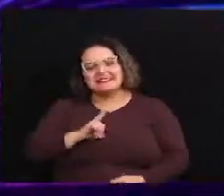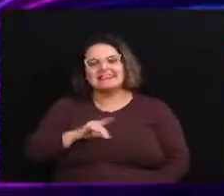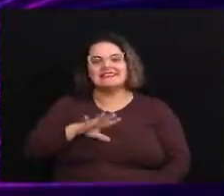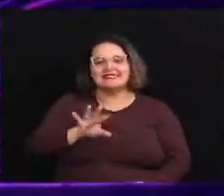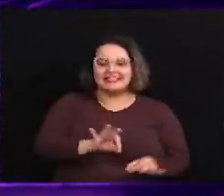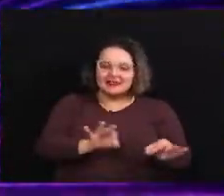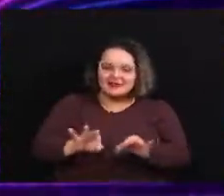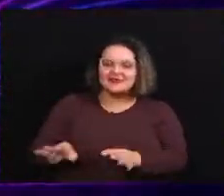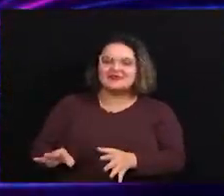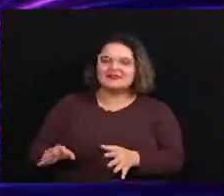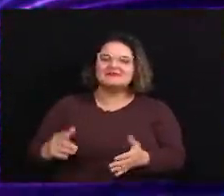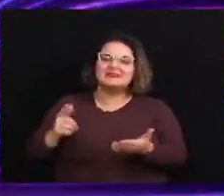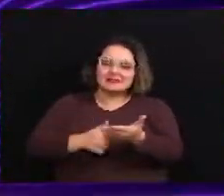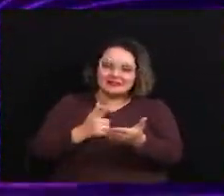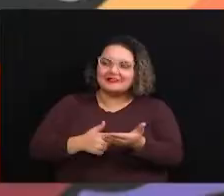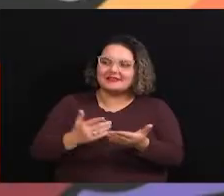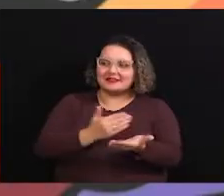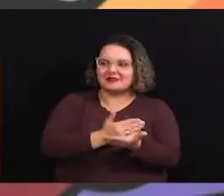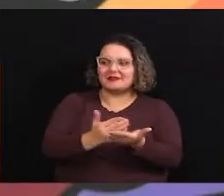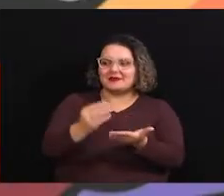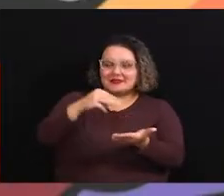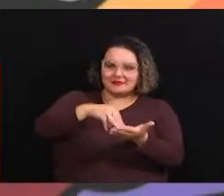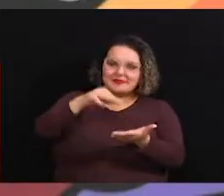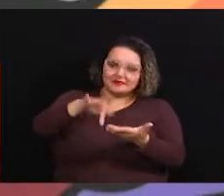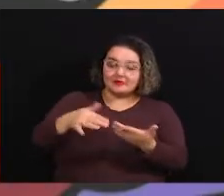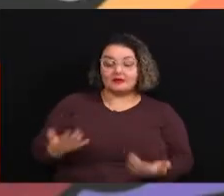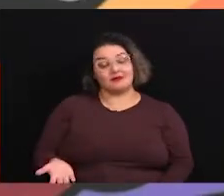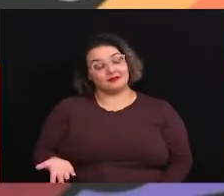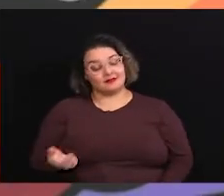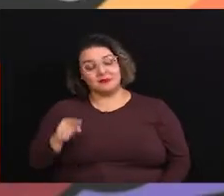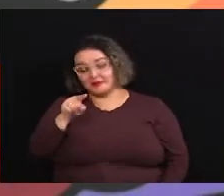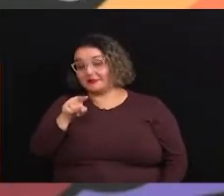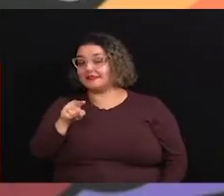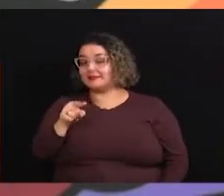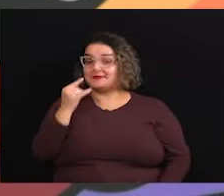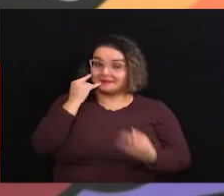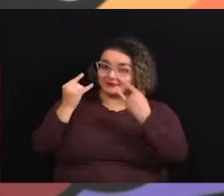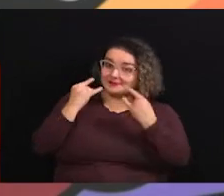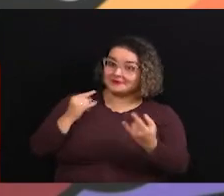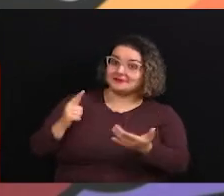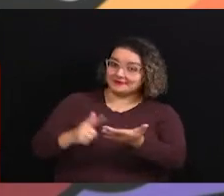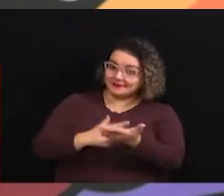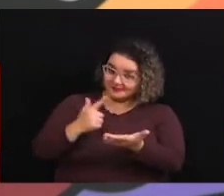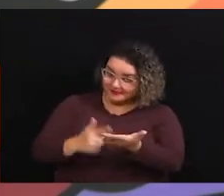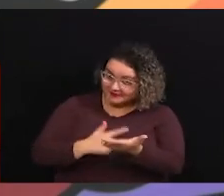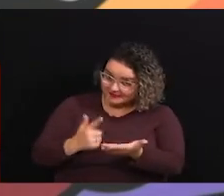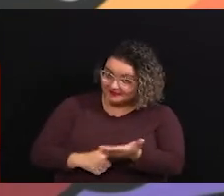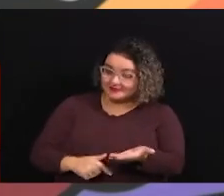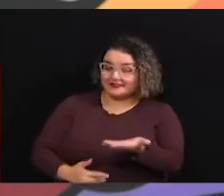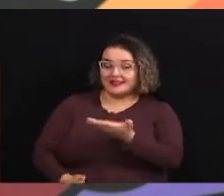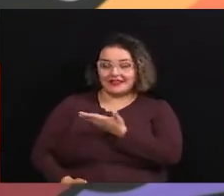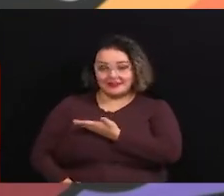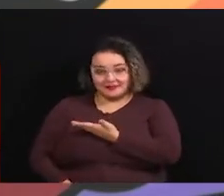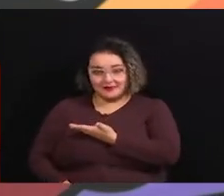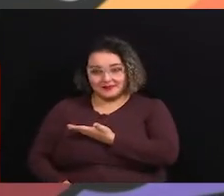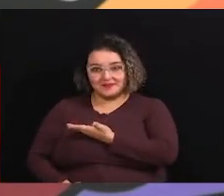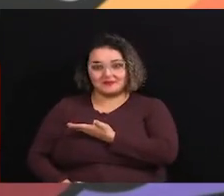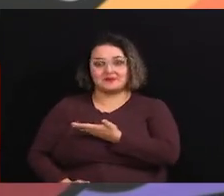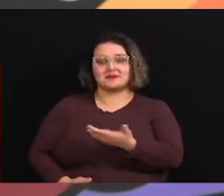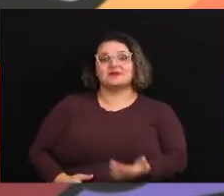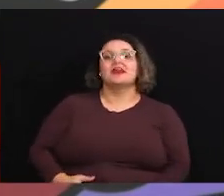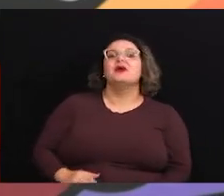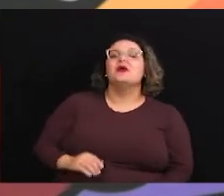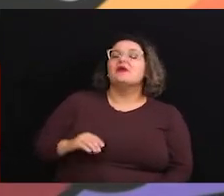planos, mas o bairro se resolve. Ó, para você que ficou interessado em Bairro dos Corvos Elétricos, o Kaluan